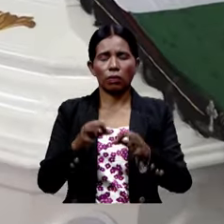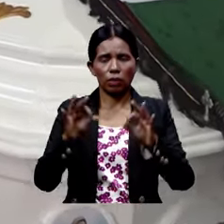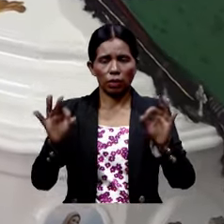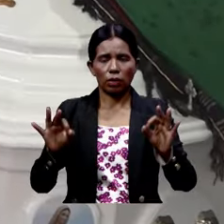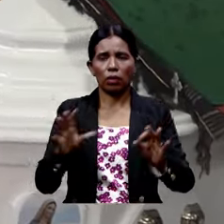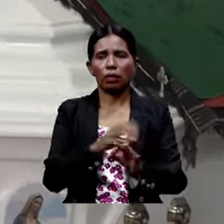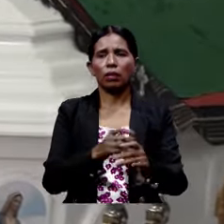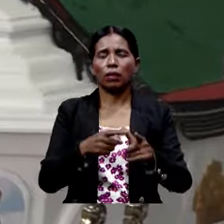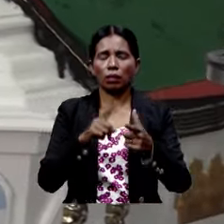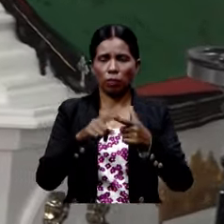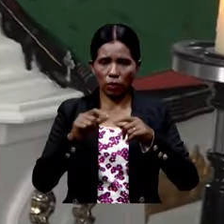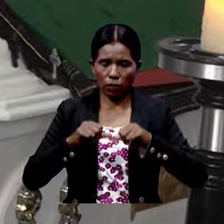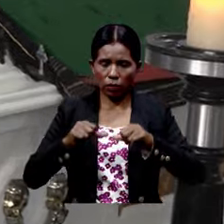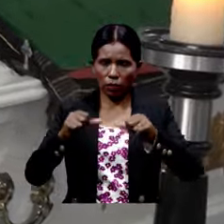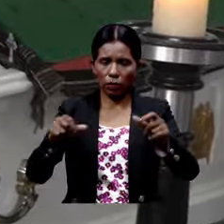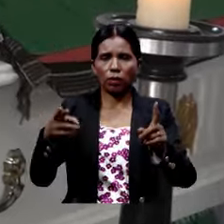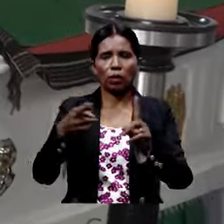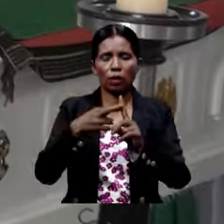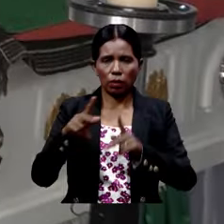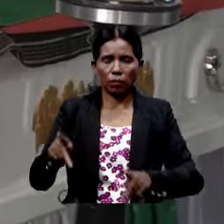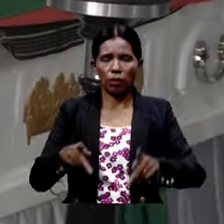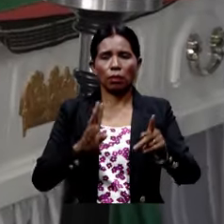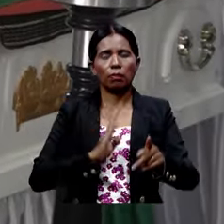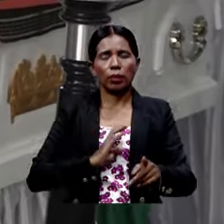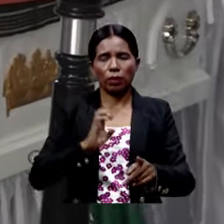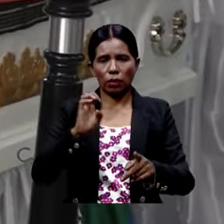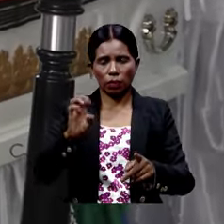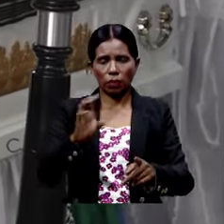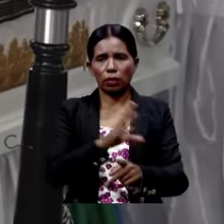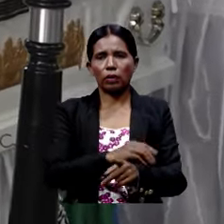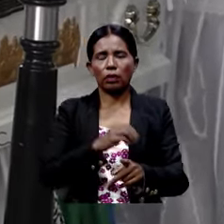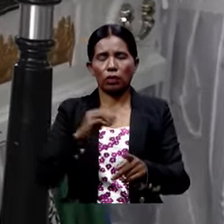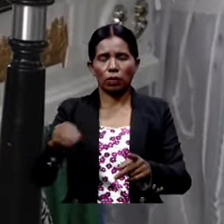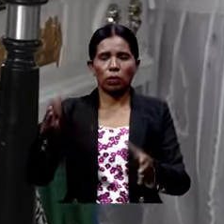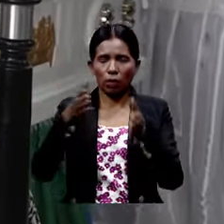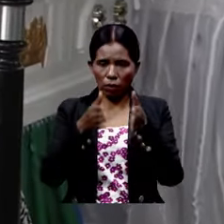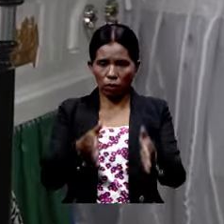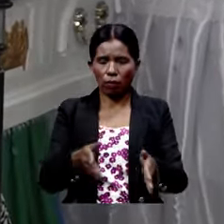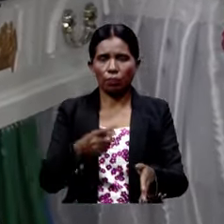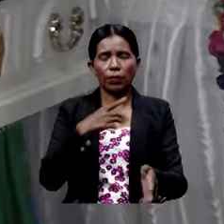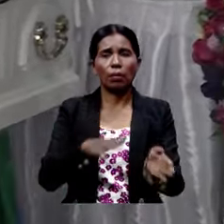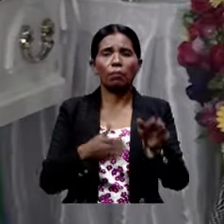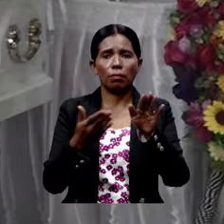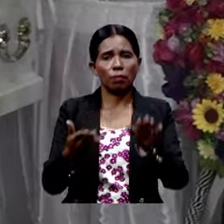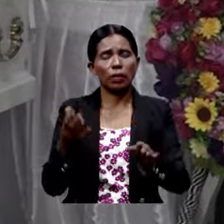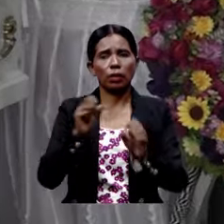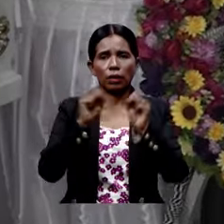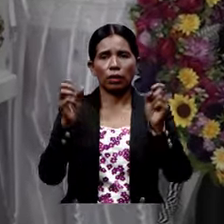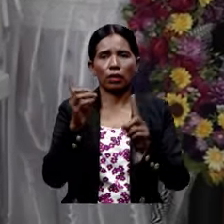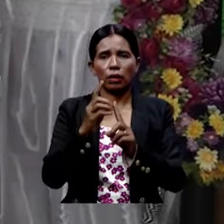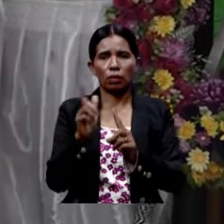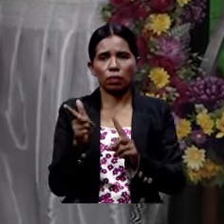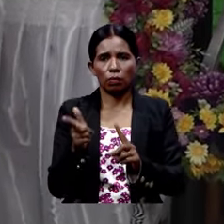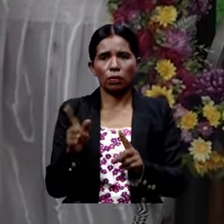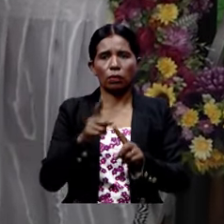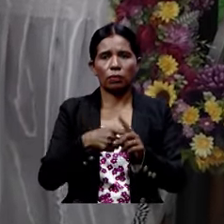Moris, depois continua ba cemitério público, Bekusi, horialau cerimônia fúnebre. Maktoban hakotu is ia sábado loron ronulu